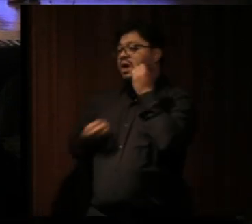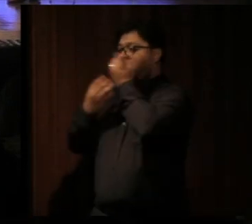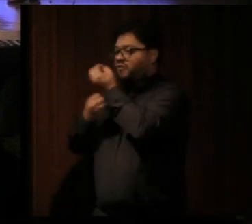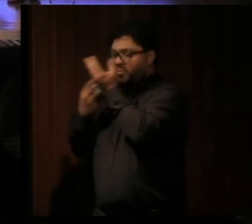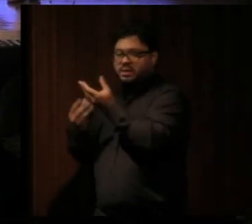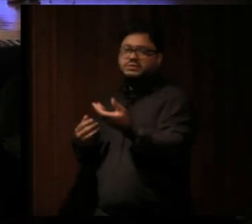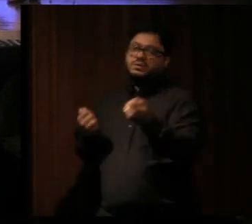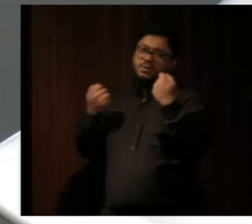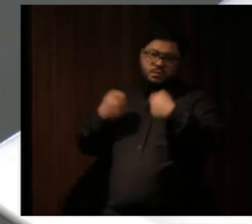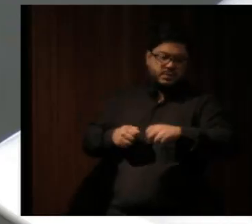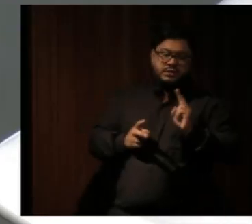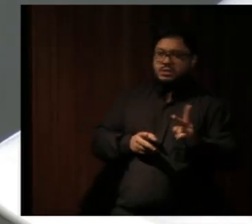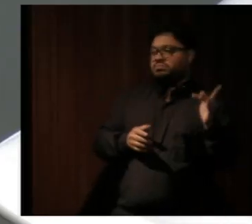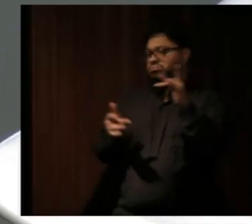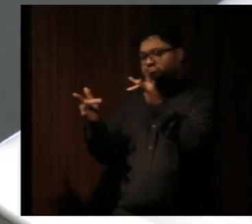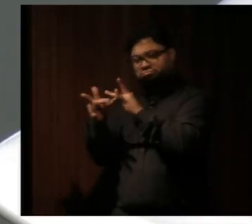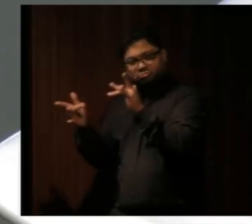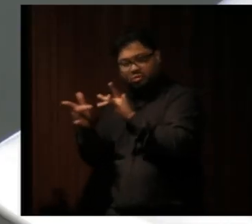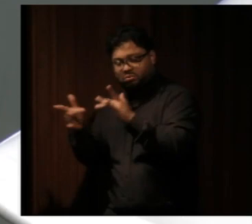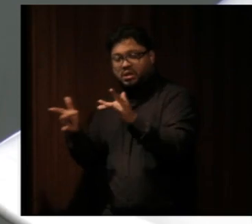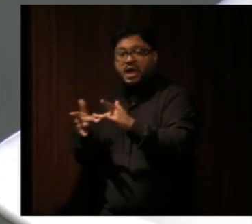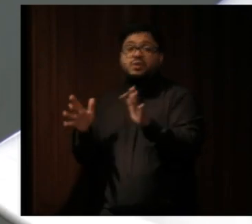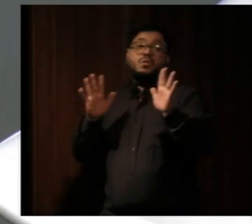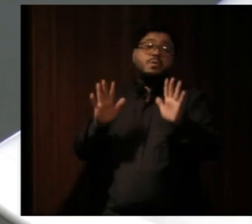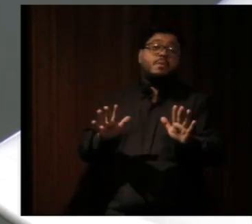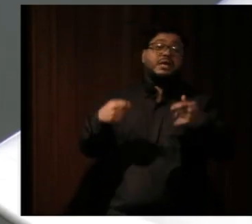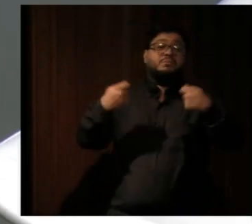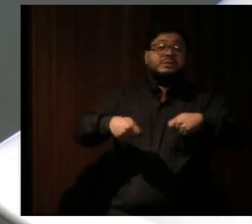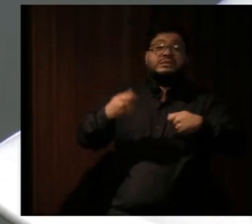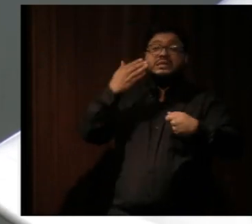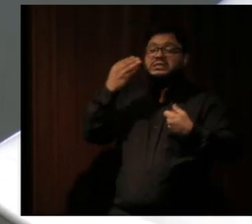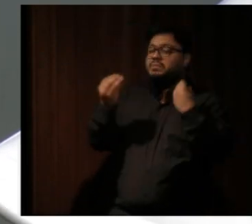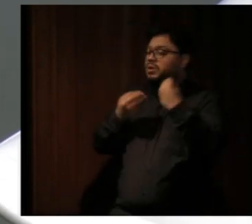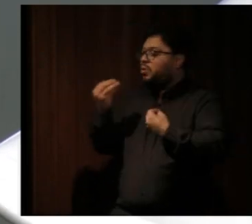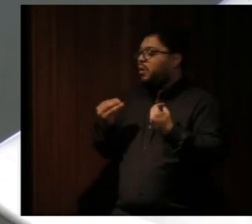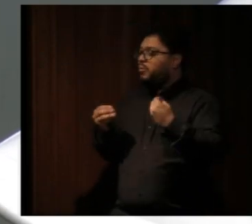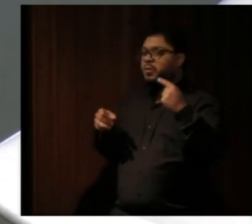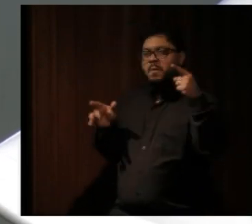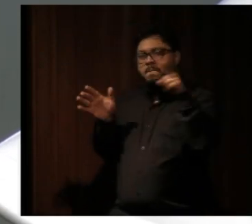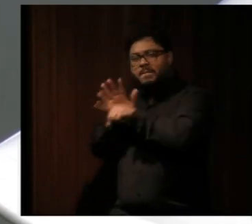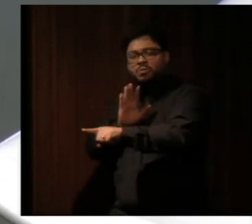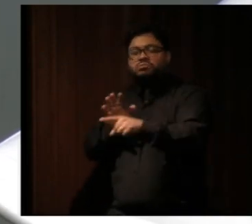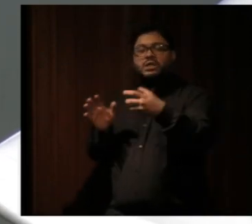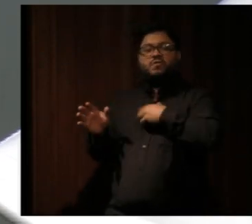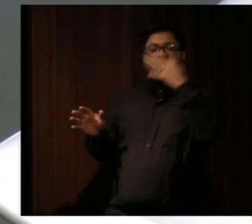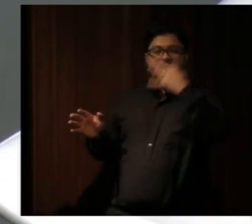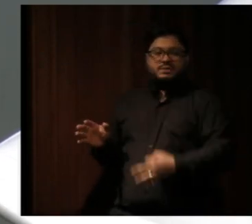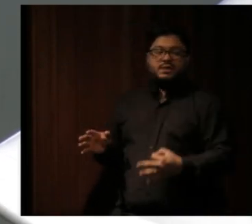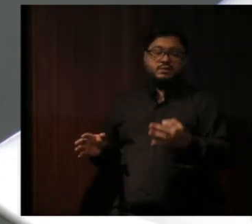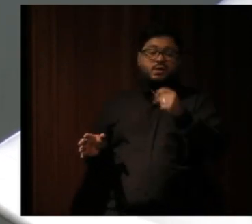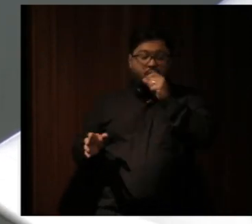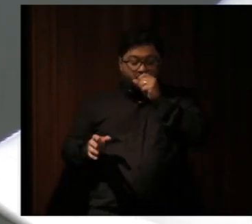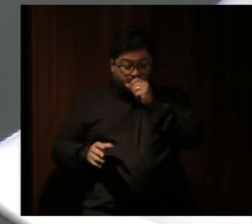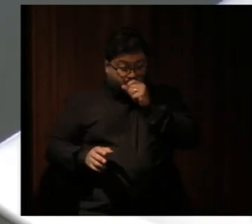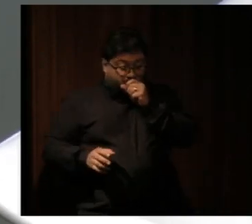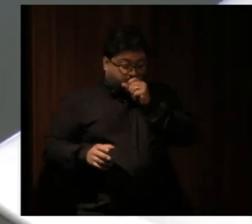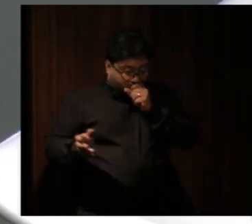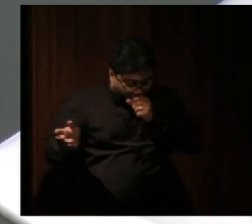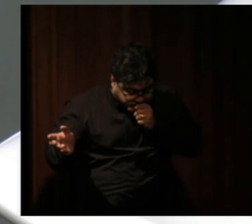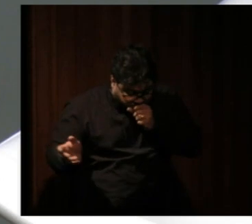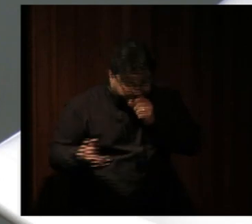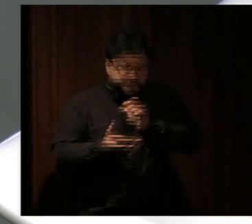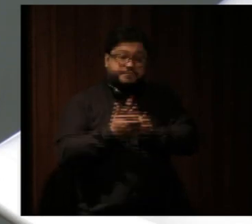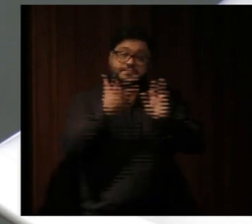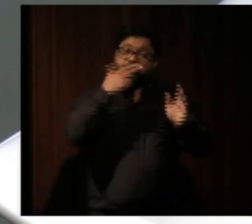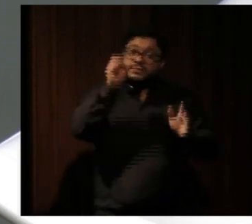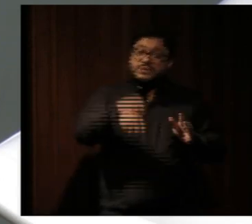a gente precisa continuar recorrendo a eles só que tem que saber filtrar aquilo ali da forma correta agora eu eu acho que sim no